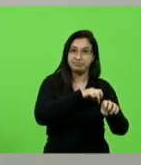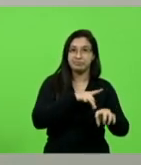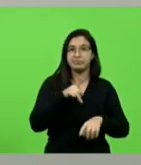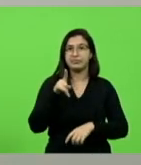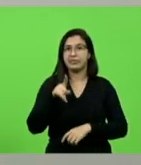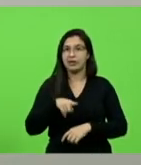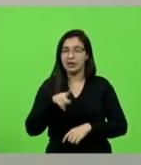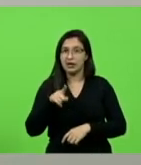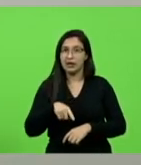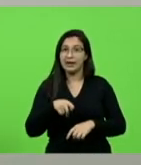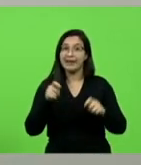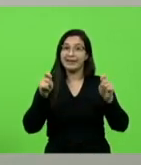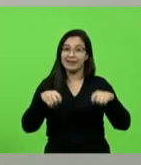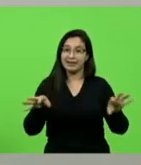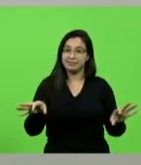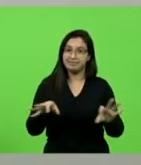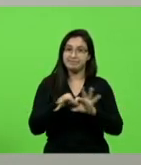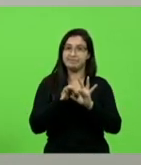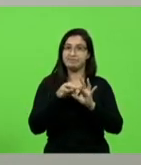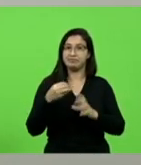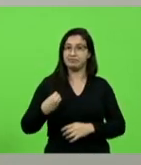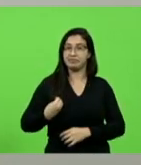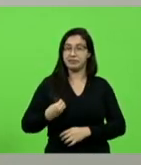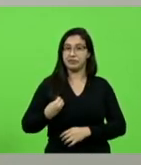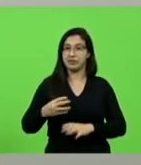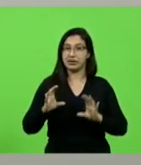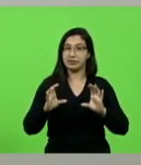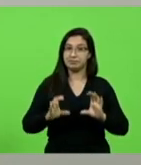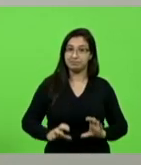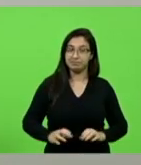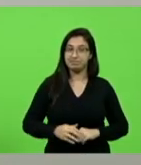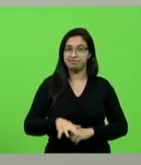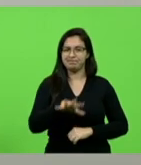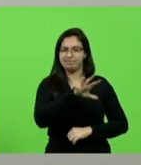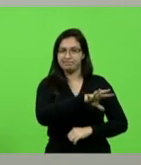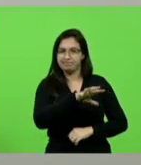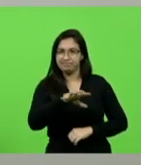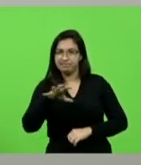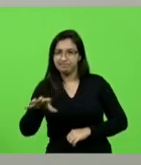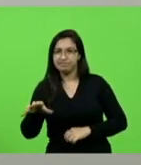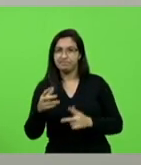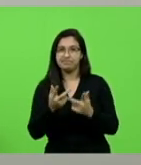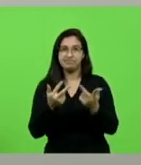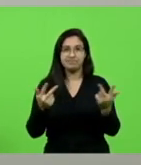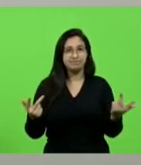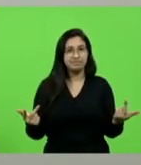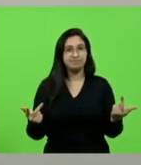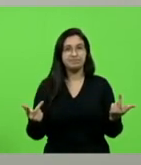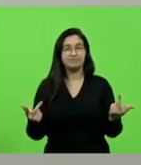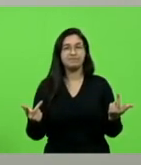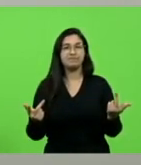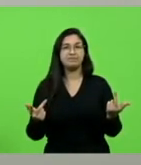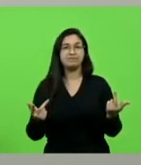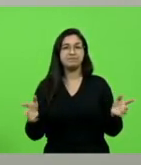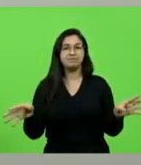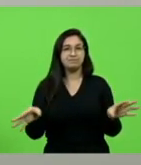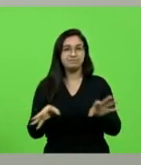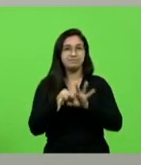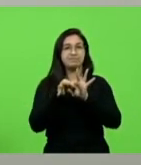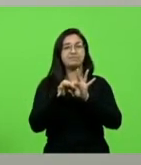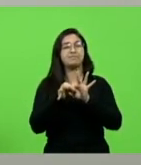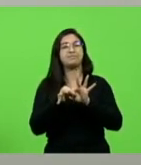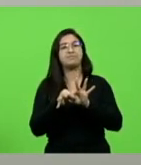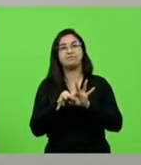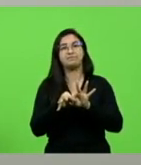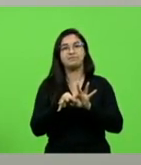de viabilizar a vida cidadã nos espaços e de uma coesão nacional que garante os